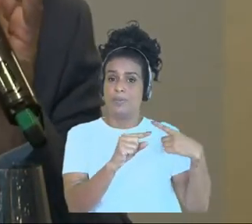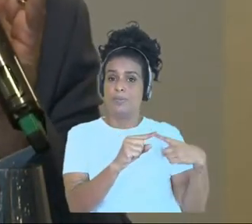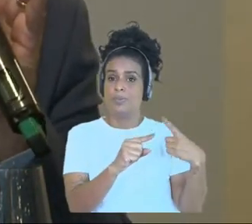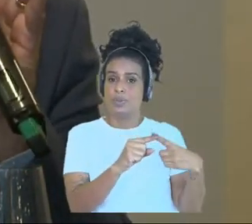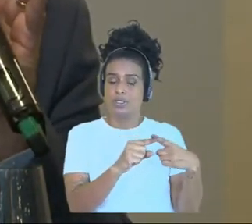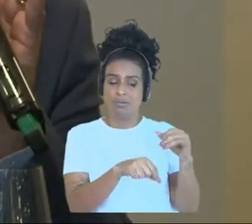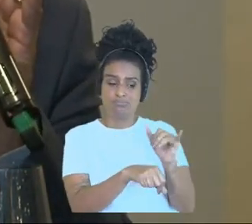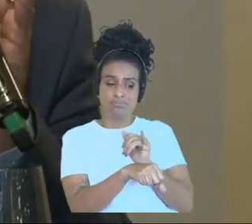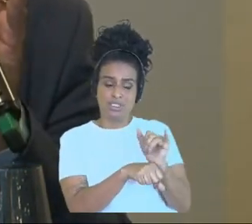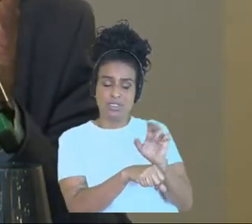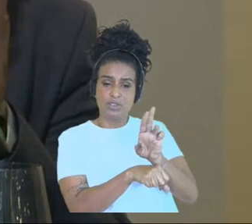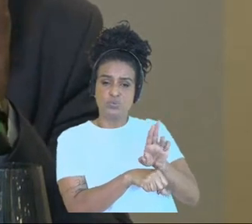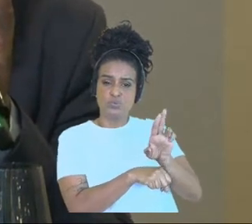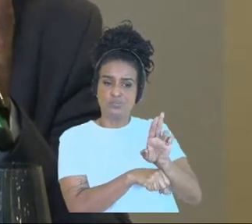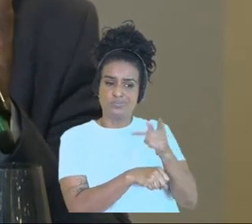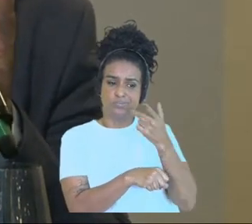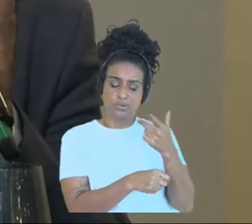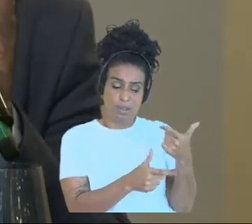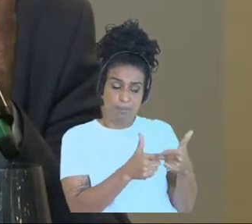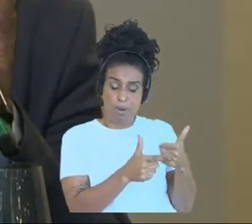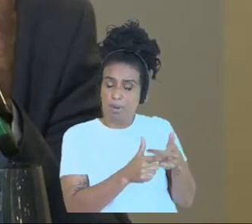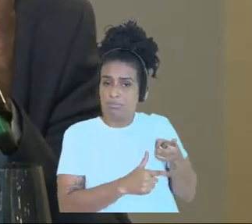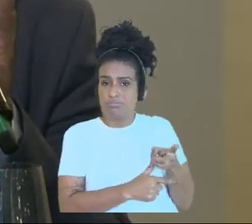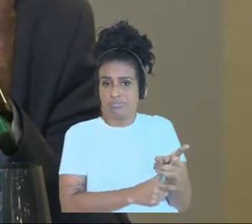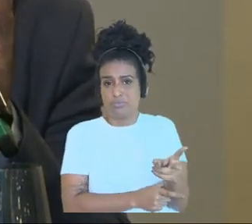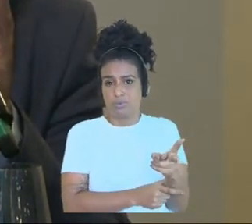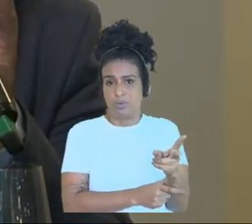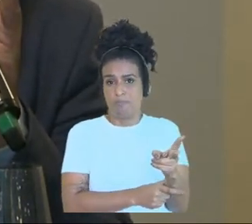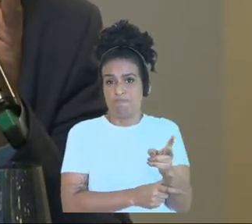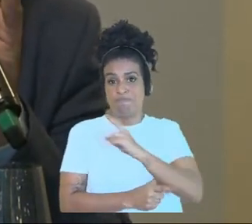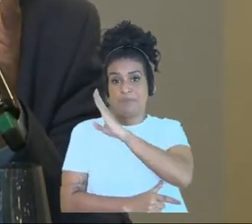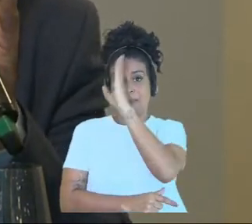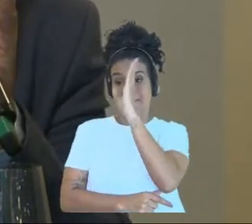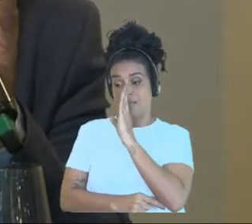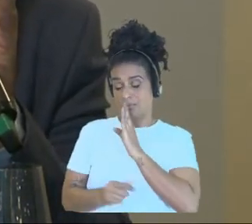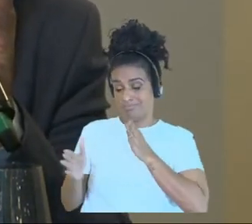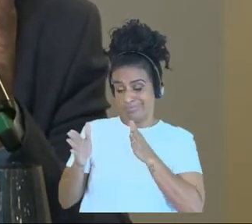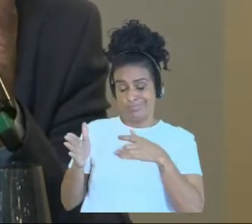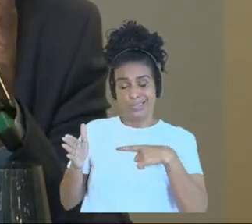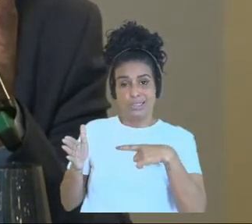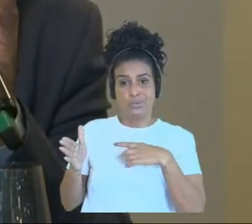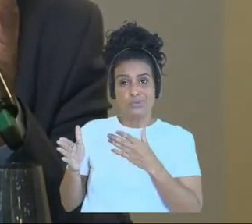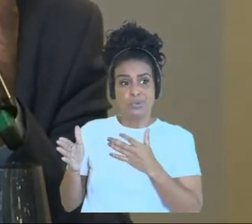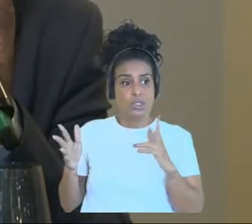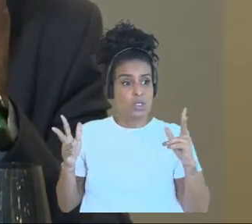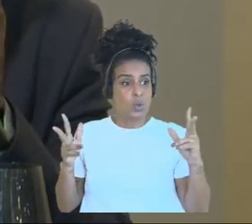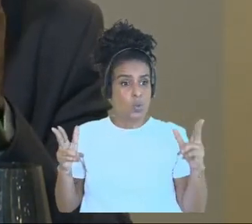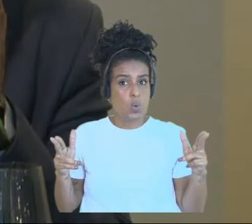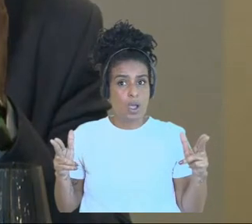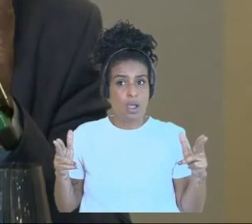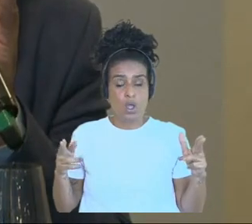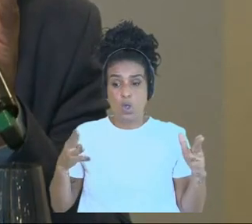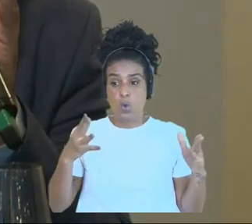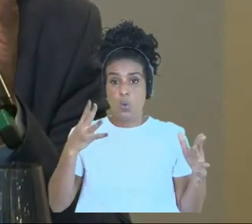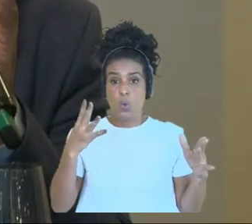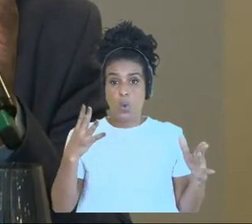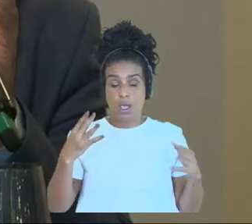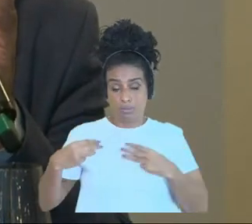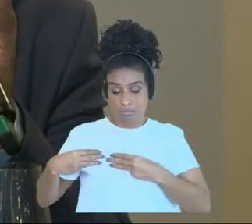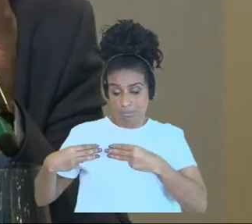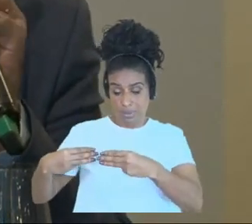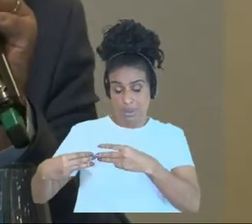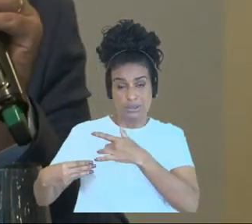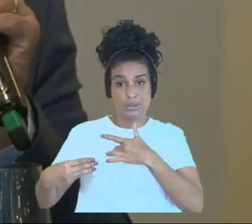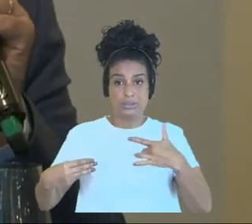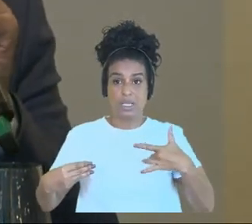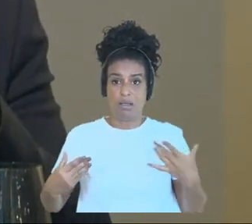de lidar com o problema que foi contínuo, né? O Brasil, no mesmo período, teve, sei lá, 4,5 ministros da saúde.